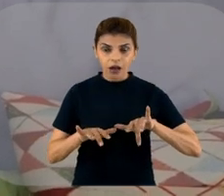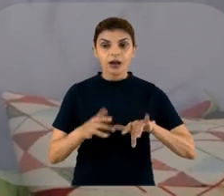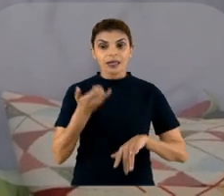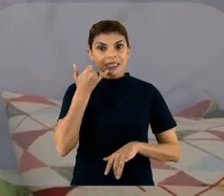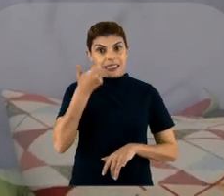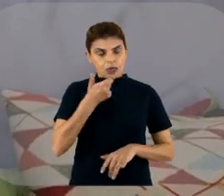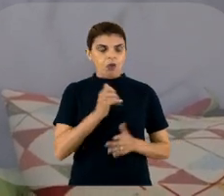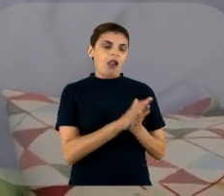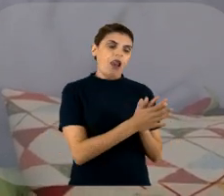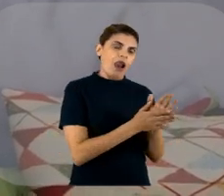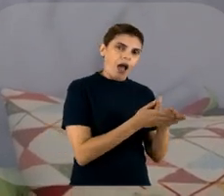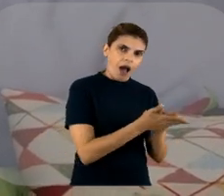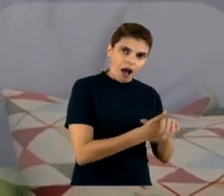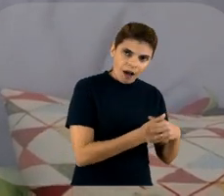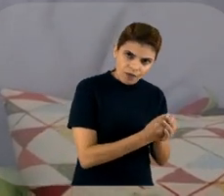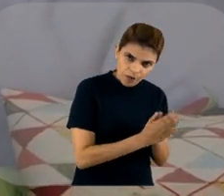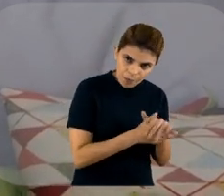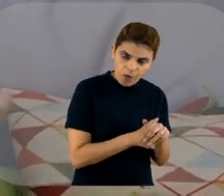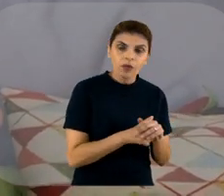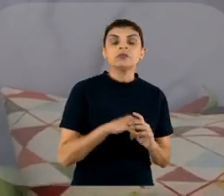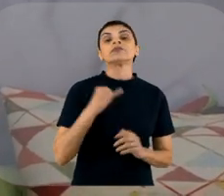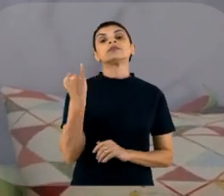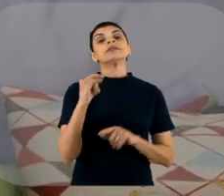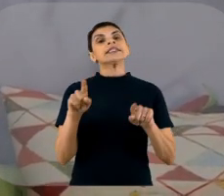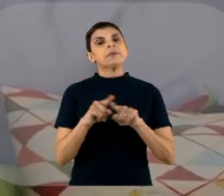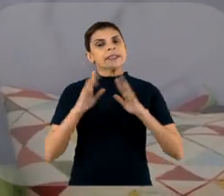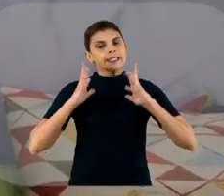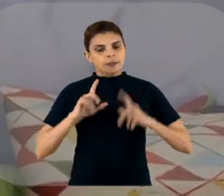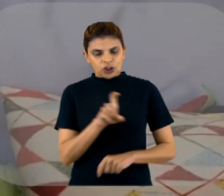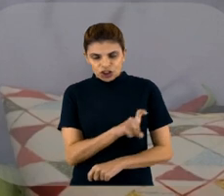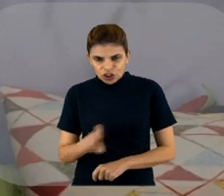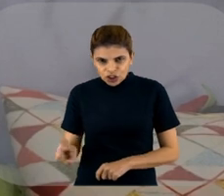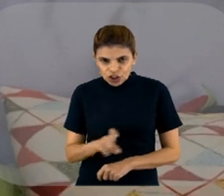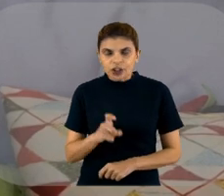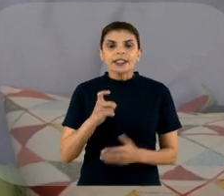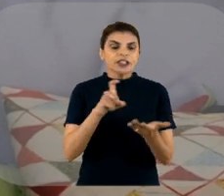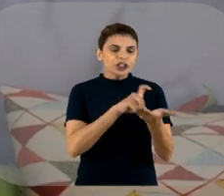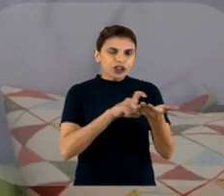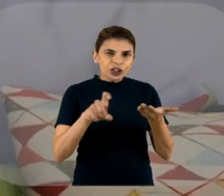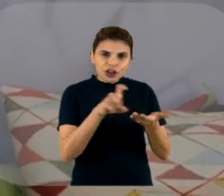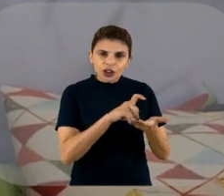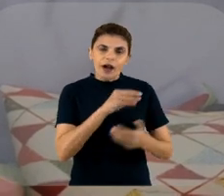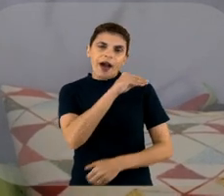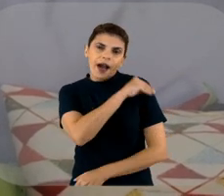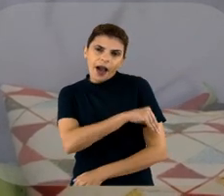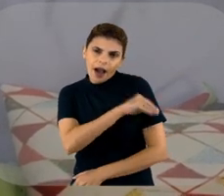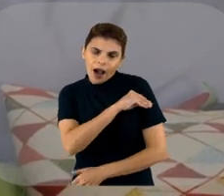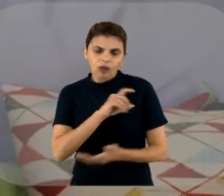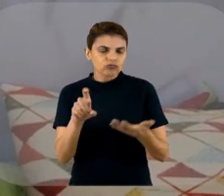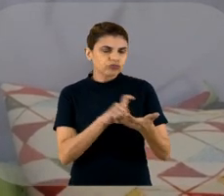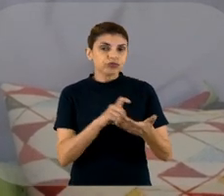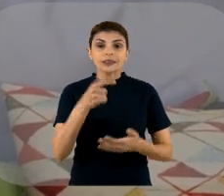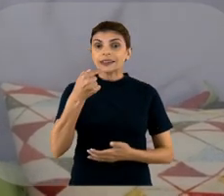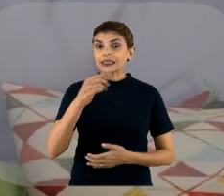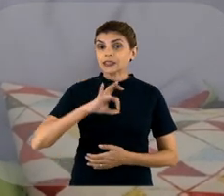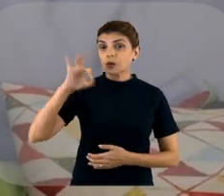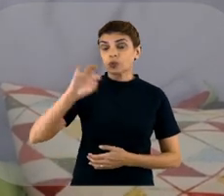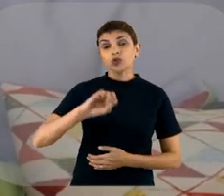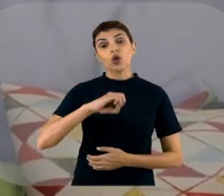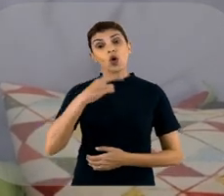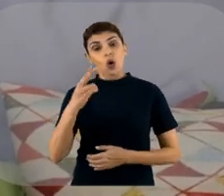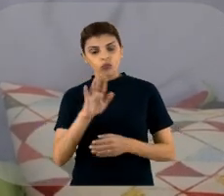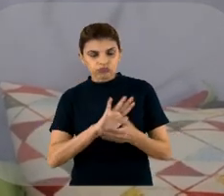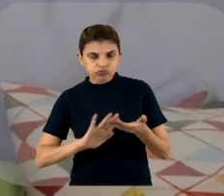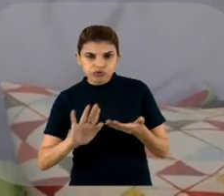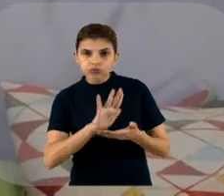computador ou celular, tem que lavar a mão e é importante lembrar de higienizar o celular constantemente, usando álcool 70%